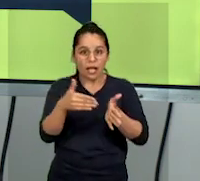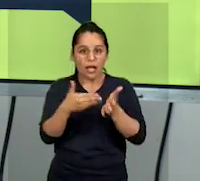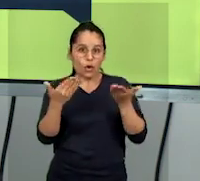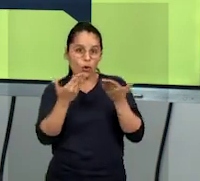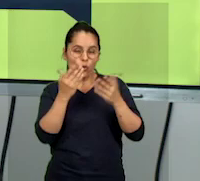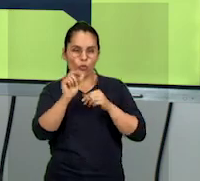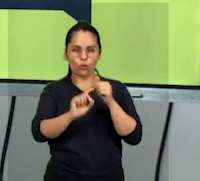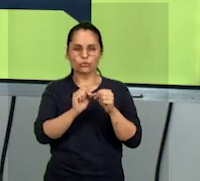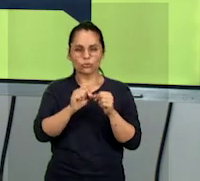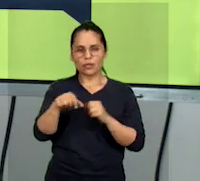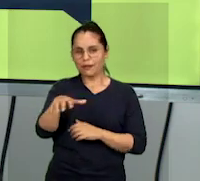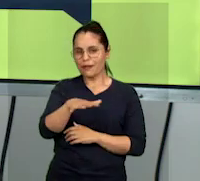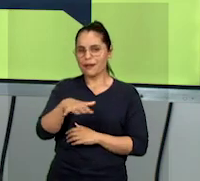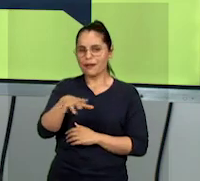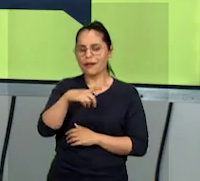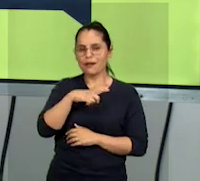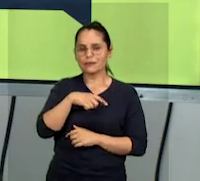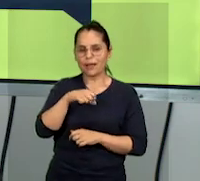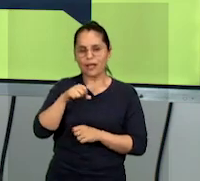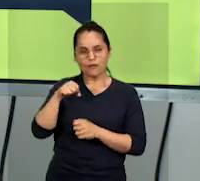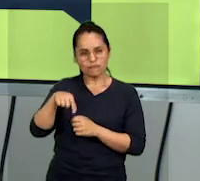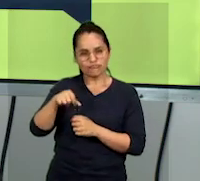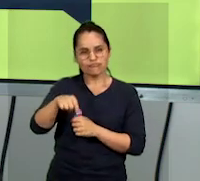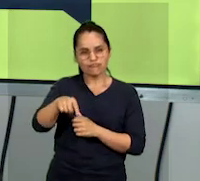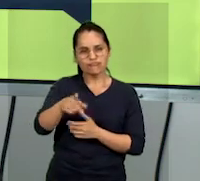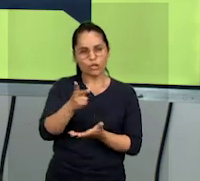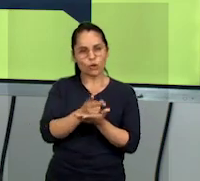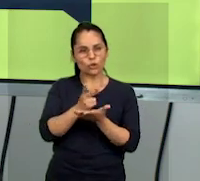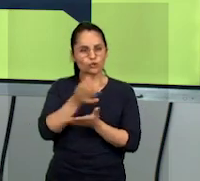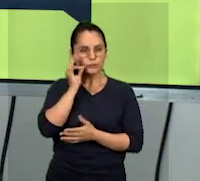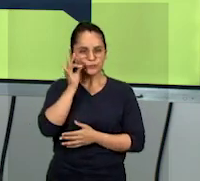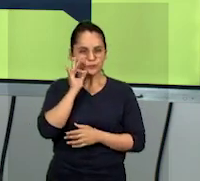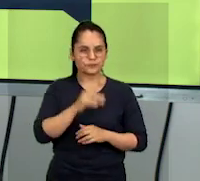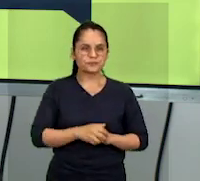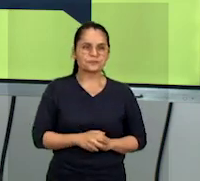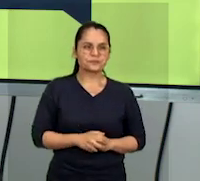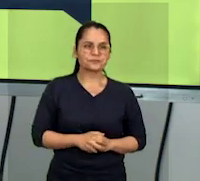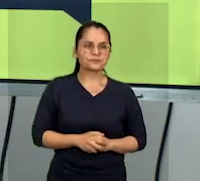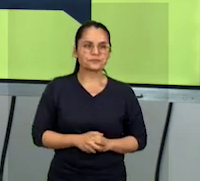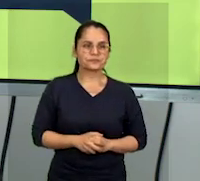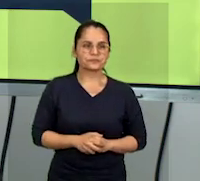tem nessas regiões uma plantação ainda grande desse produto.